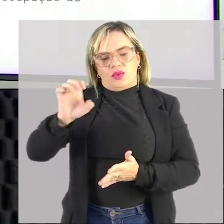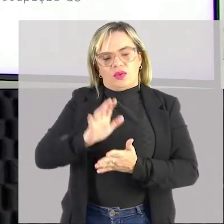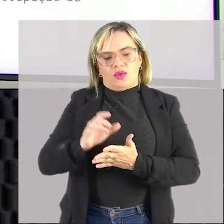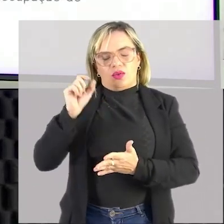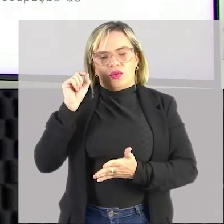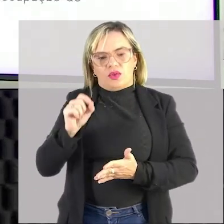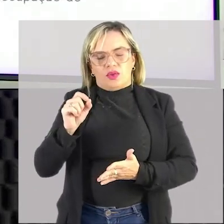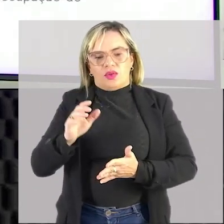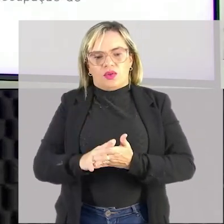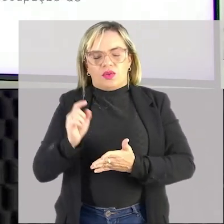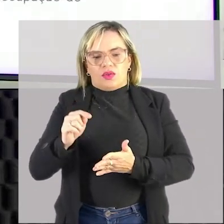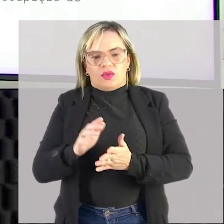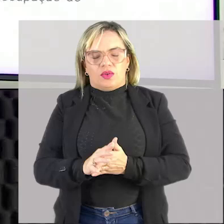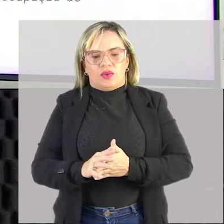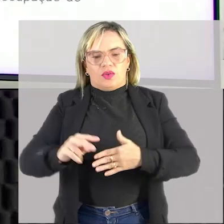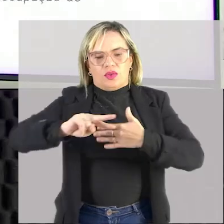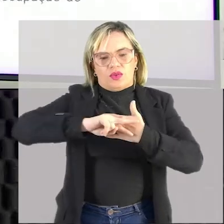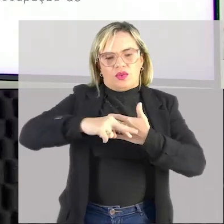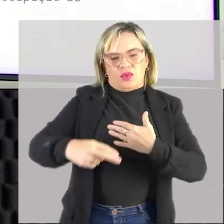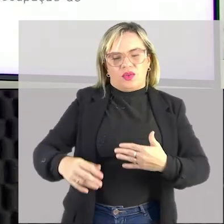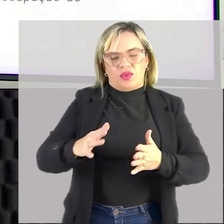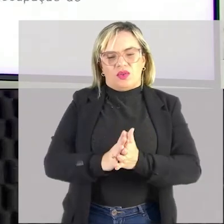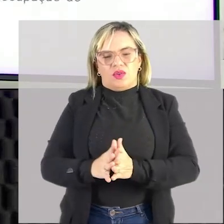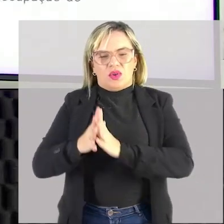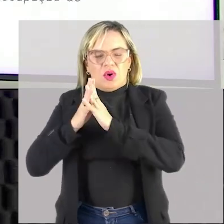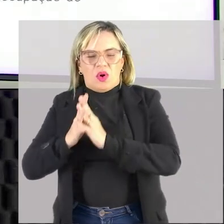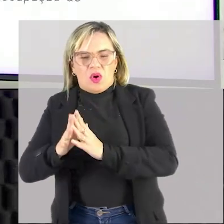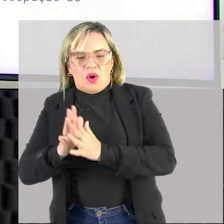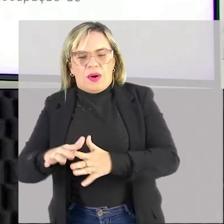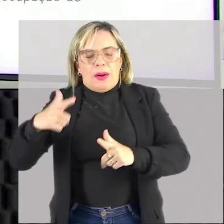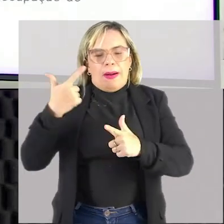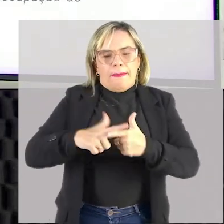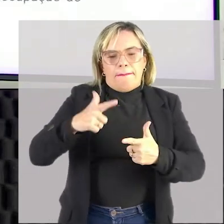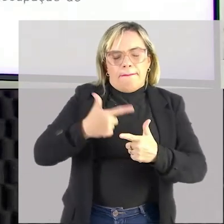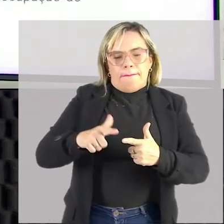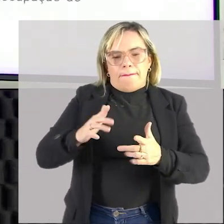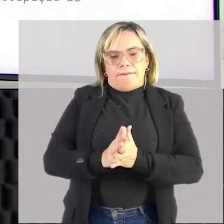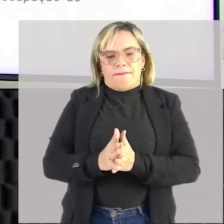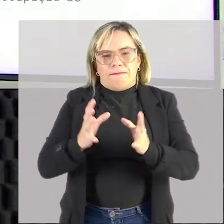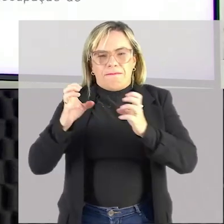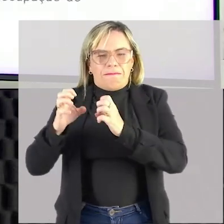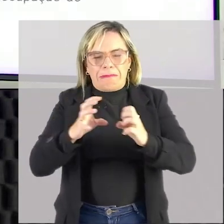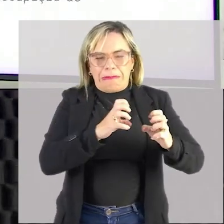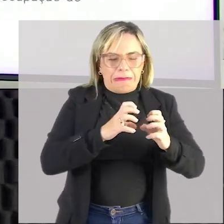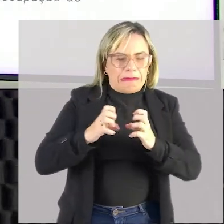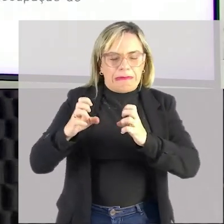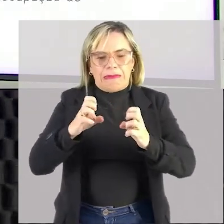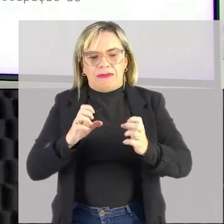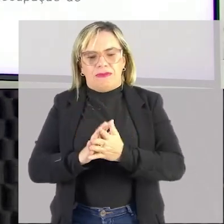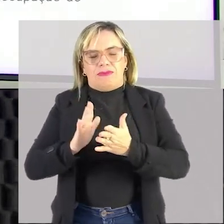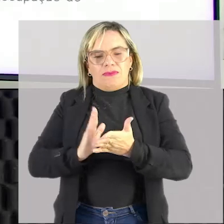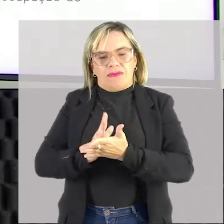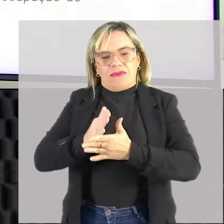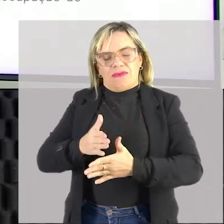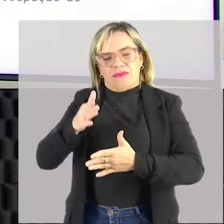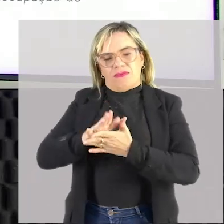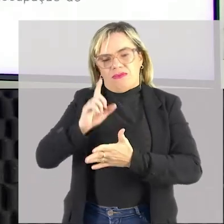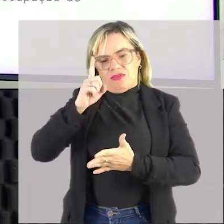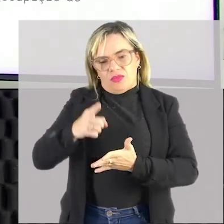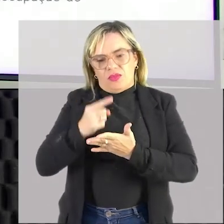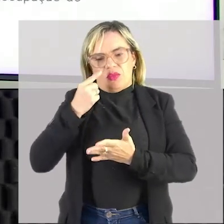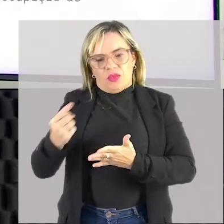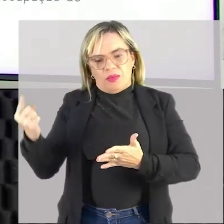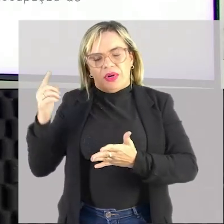de uma certa maneira, trazer uma série de conflitos, uma série de tentativas de intervenções por parte do Benedito Leite, que manda esse contingente